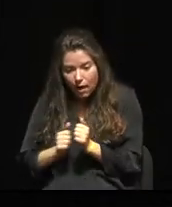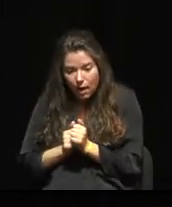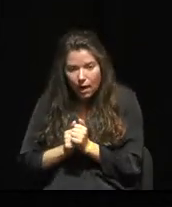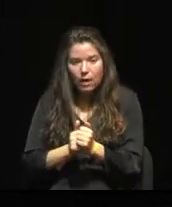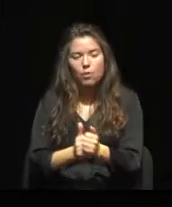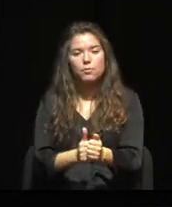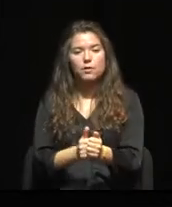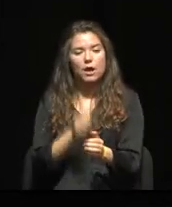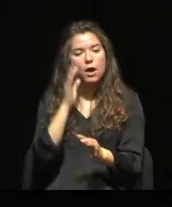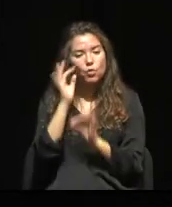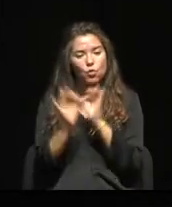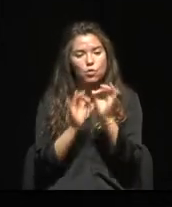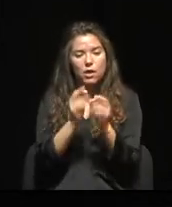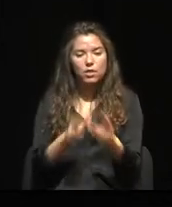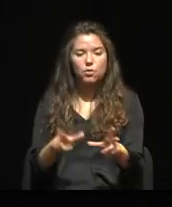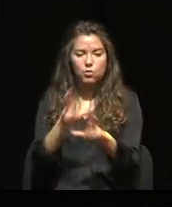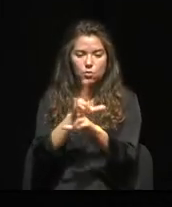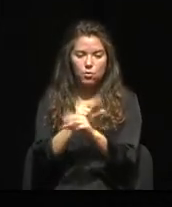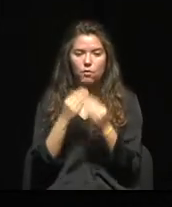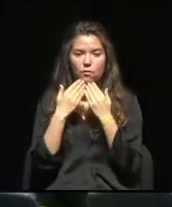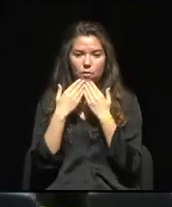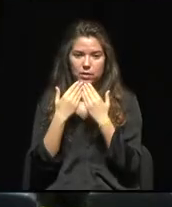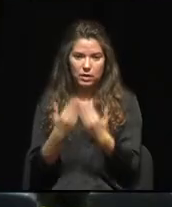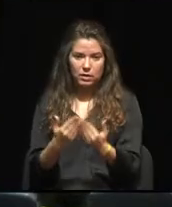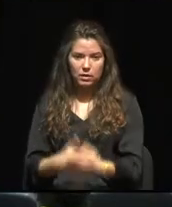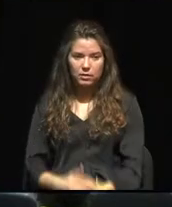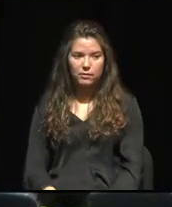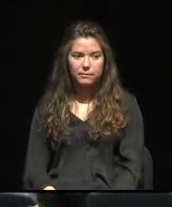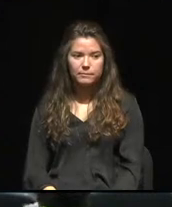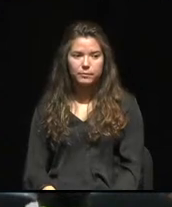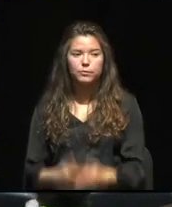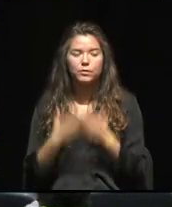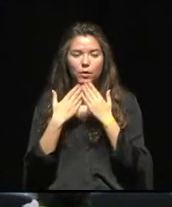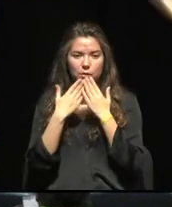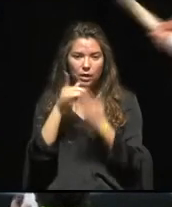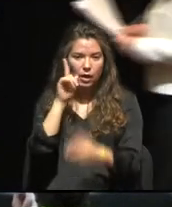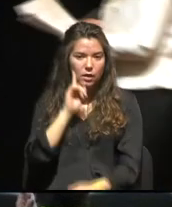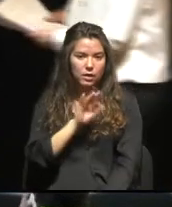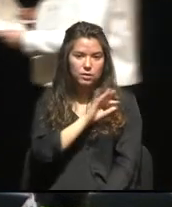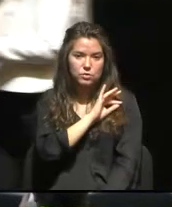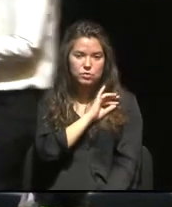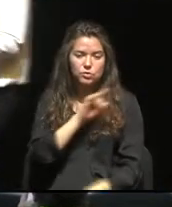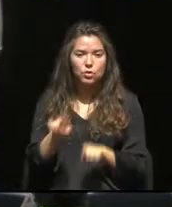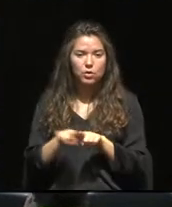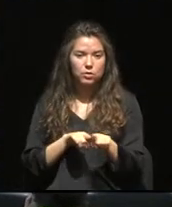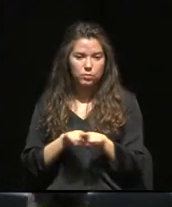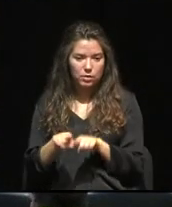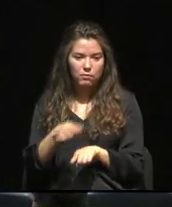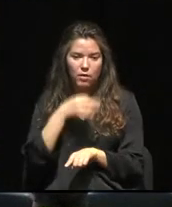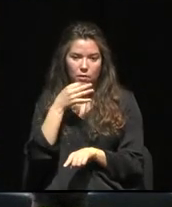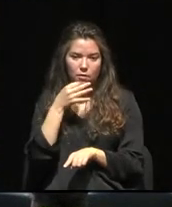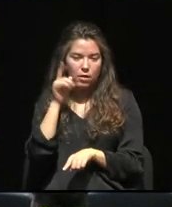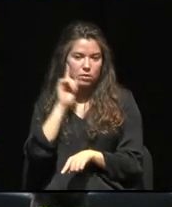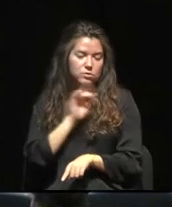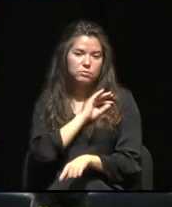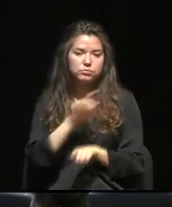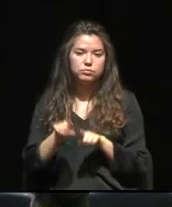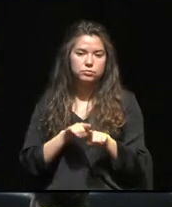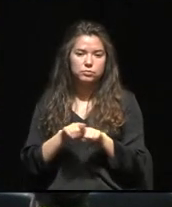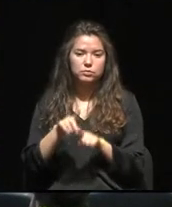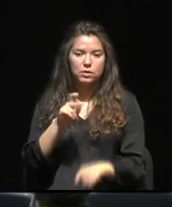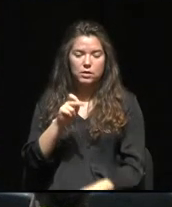esse novo cuidado obrigada obrigada senhora deputada tem a palavra a senhora deputada angélique da Teresa da